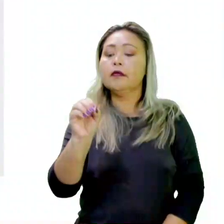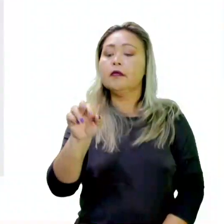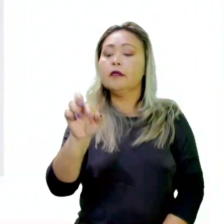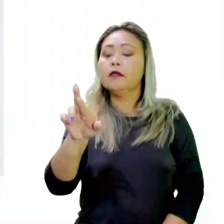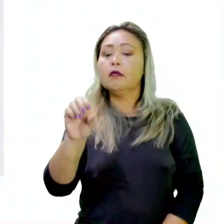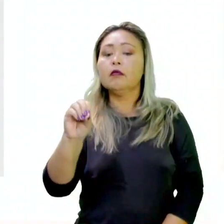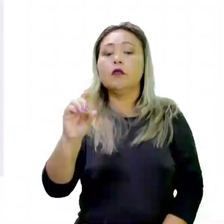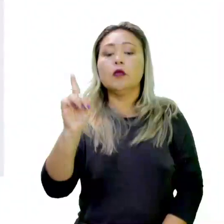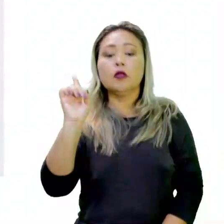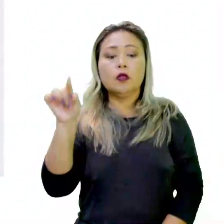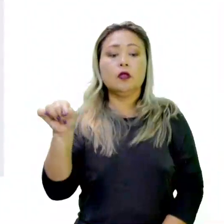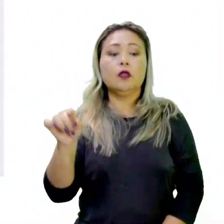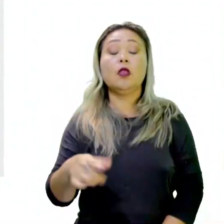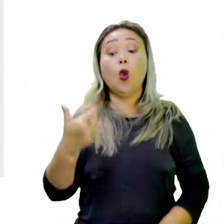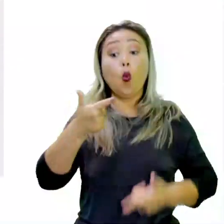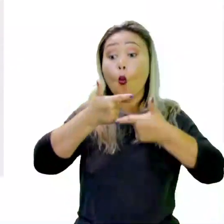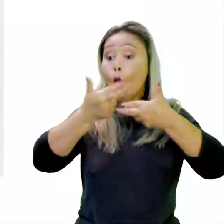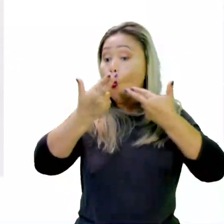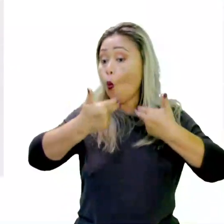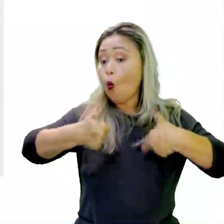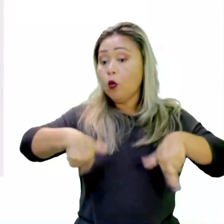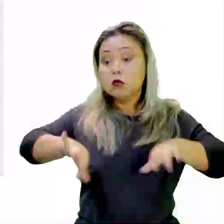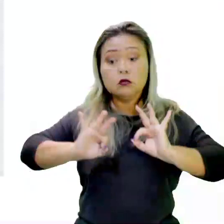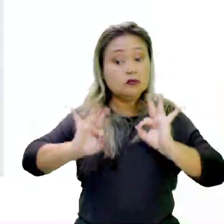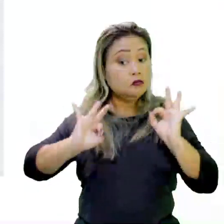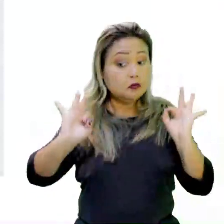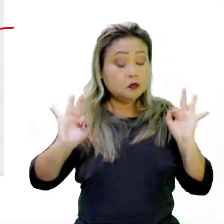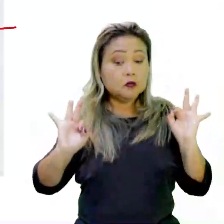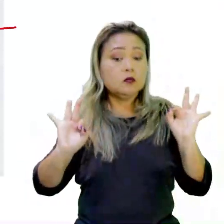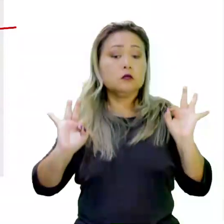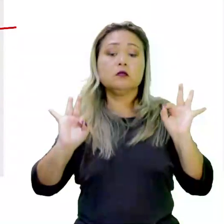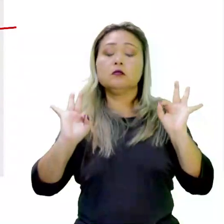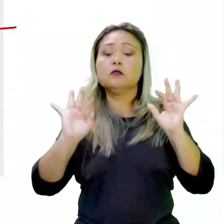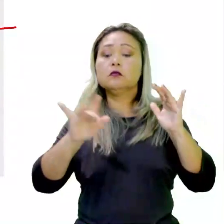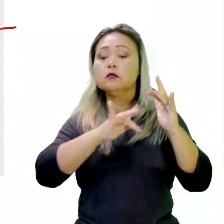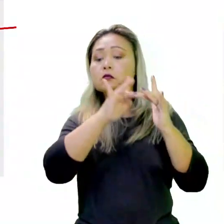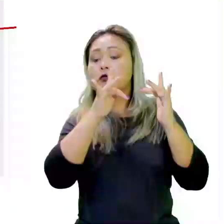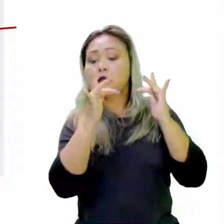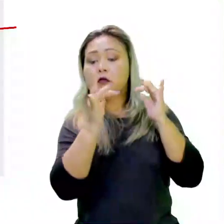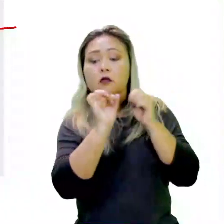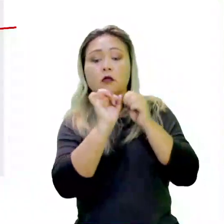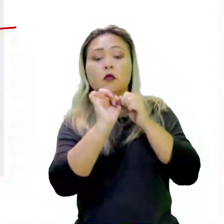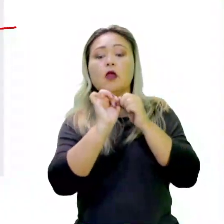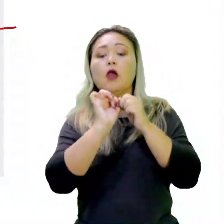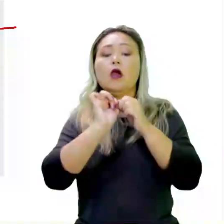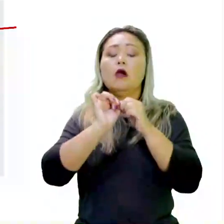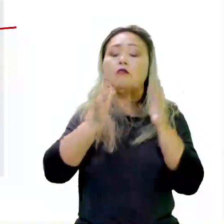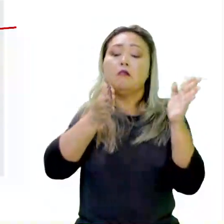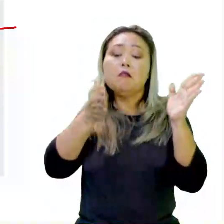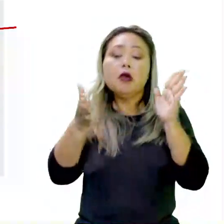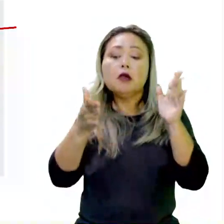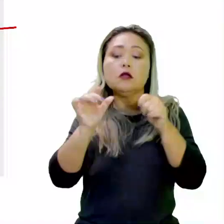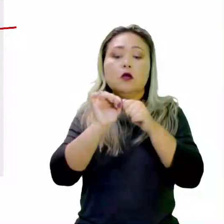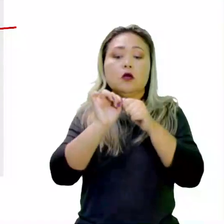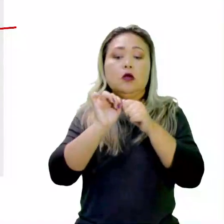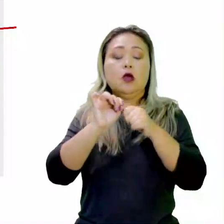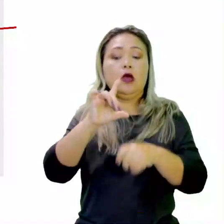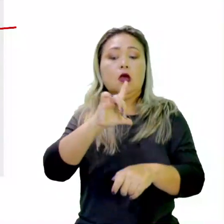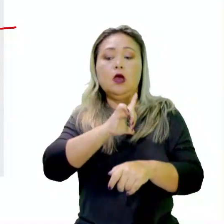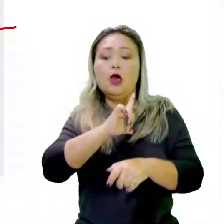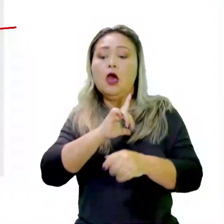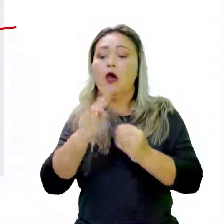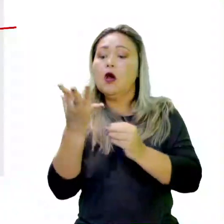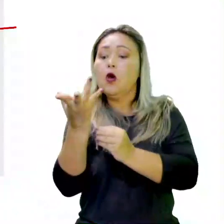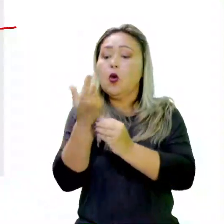né, nus, né, professor? Exatamente. O período clássico é o período de esplendor, onde esse tipo de